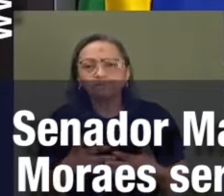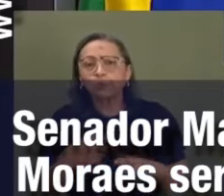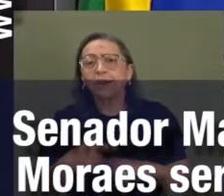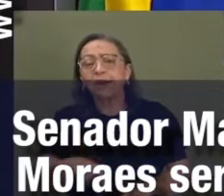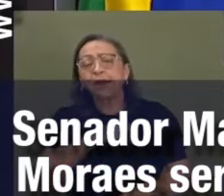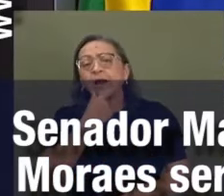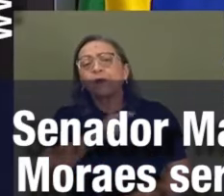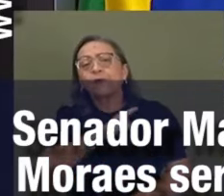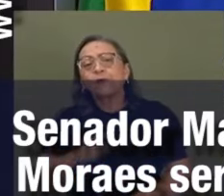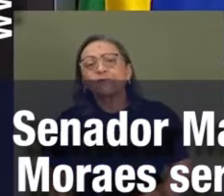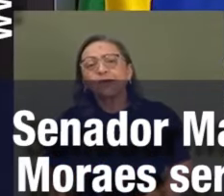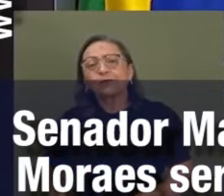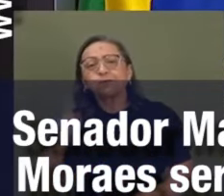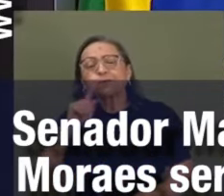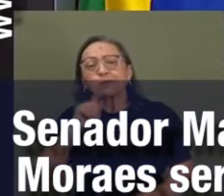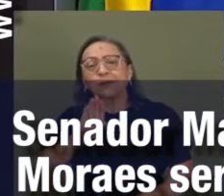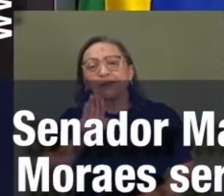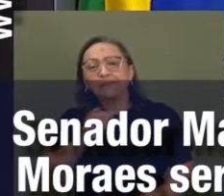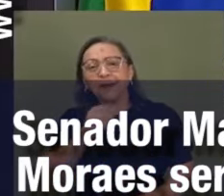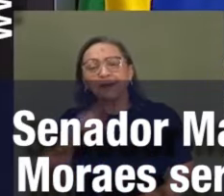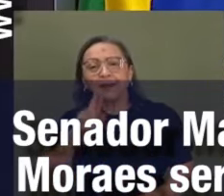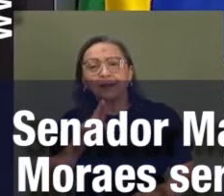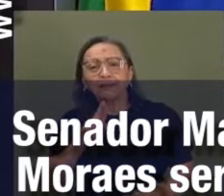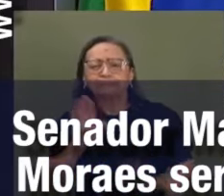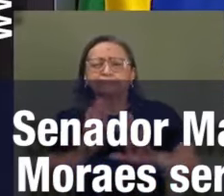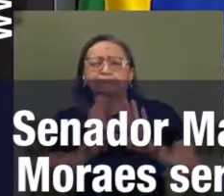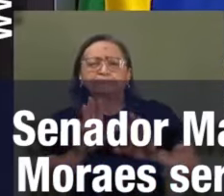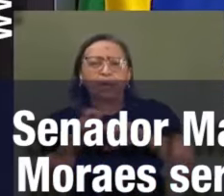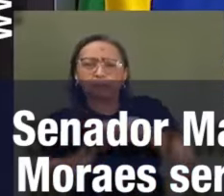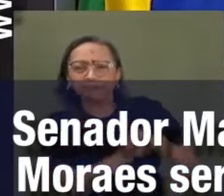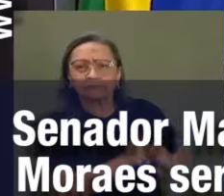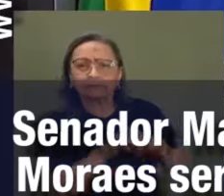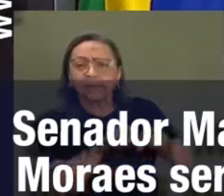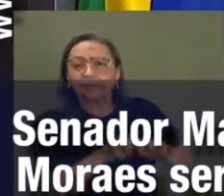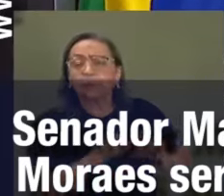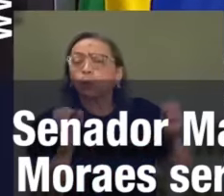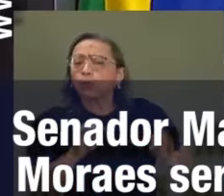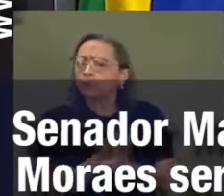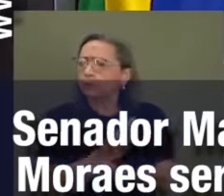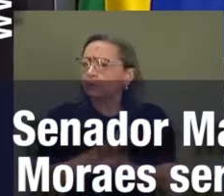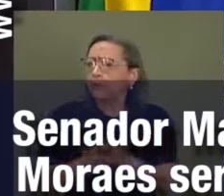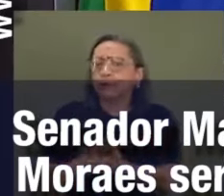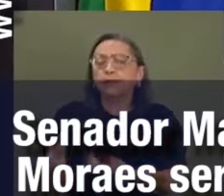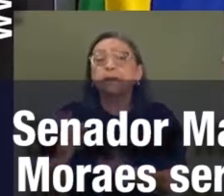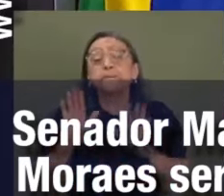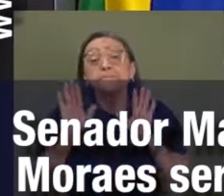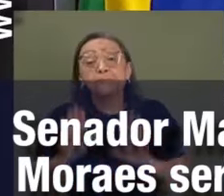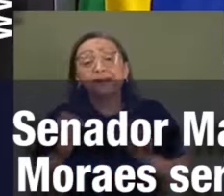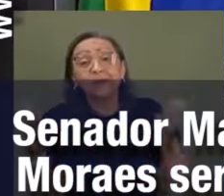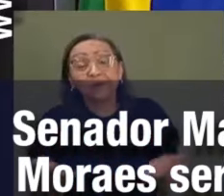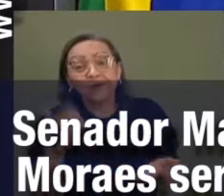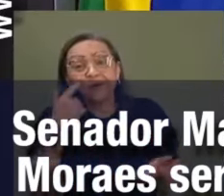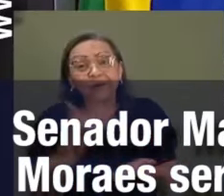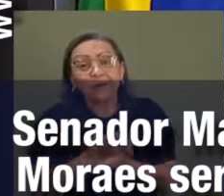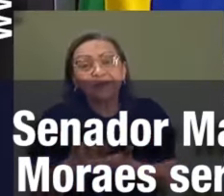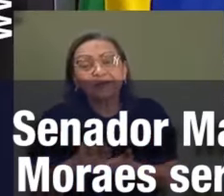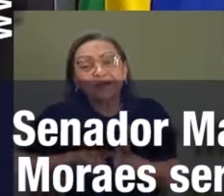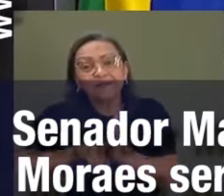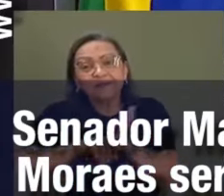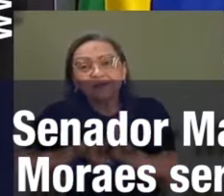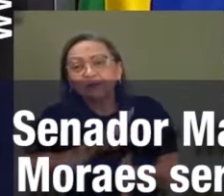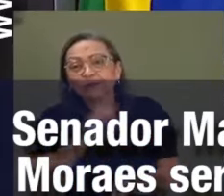freava. Pedia para segurar, engavetar, segura, nada, e nada acontecia. Só que a partir da investigação do dia 8 de